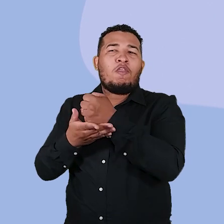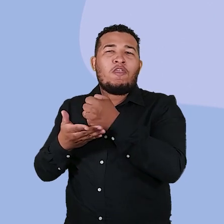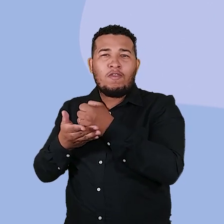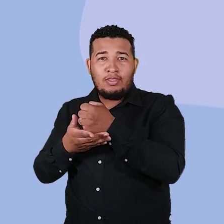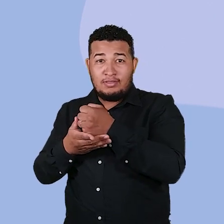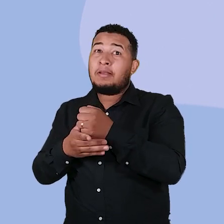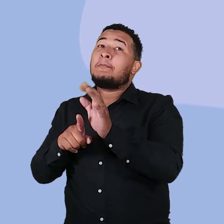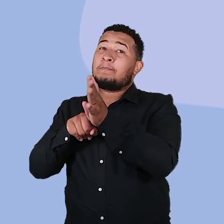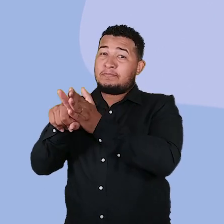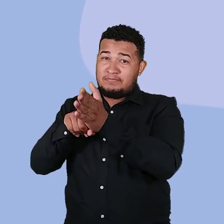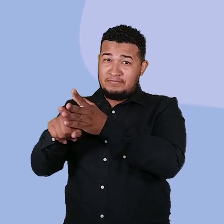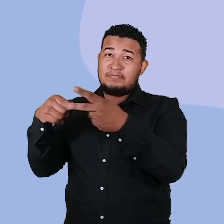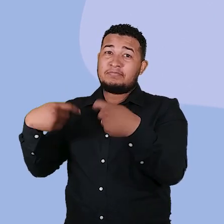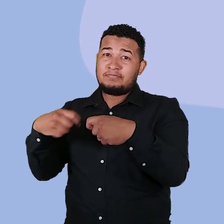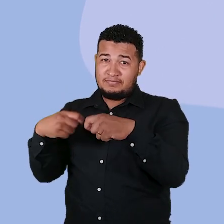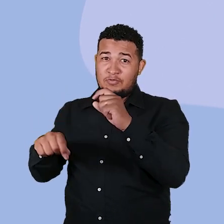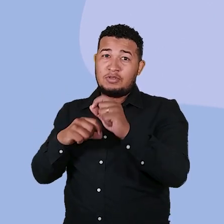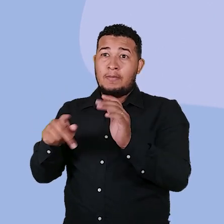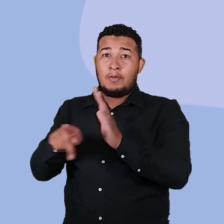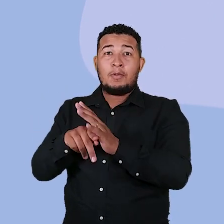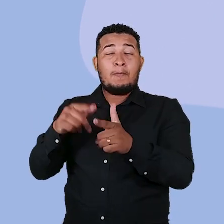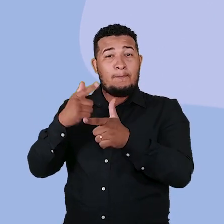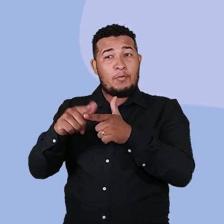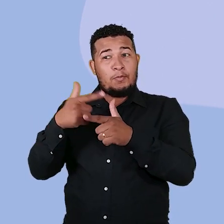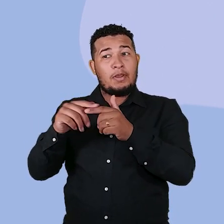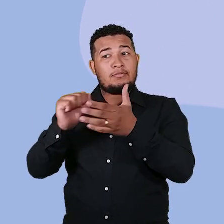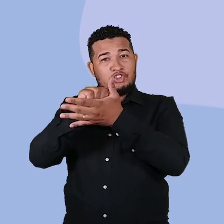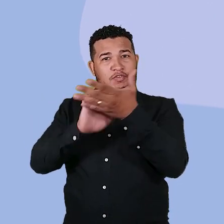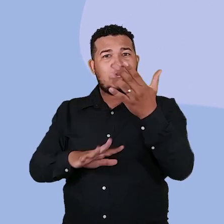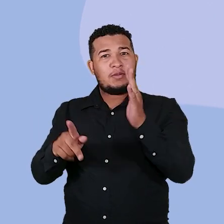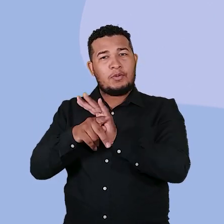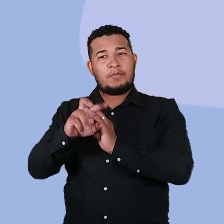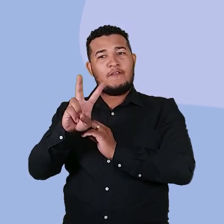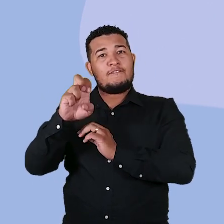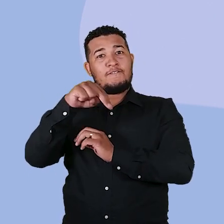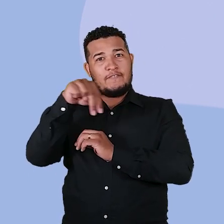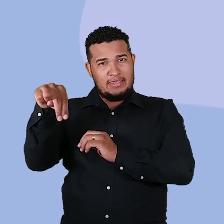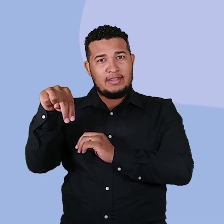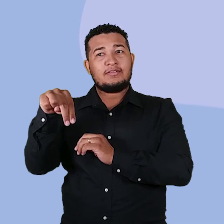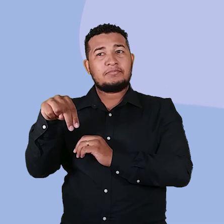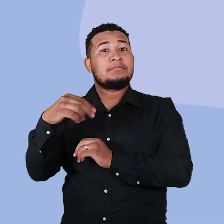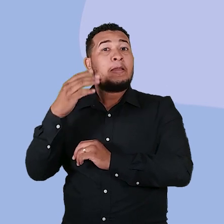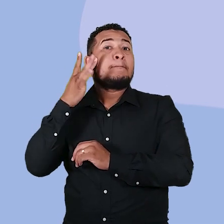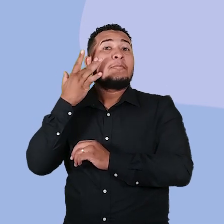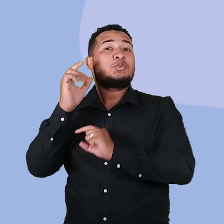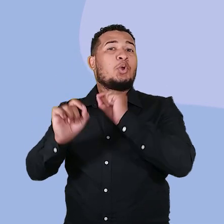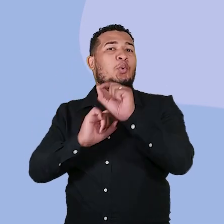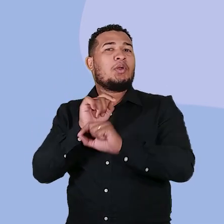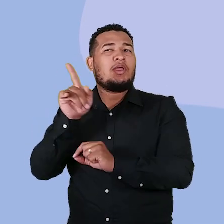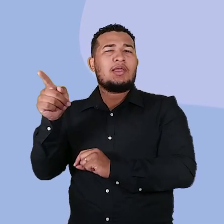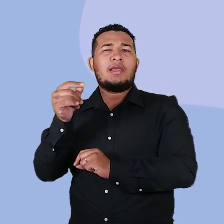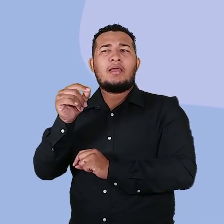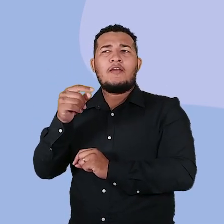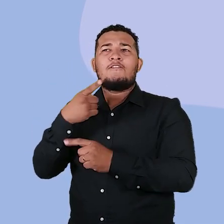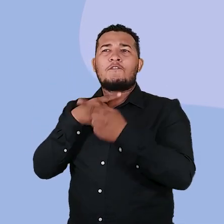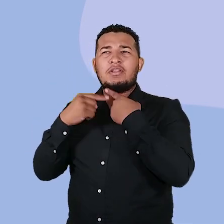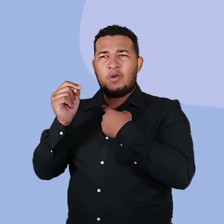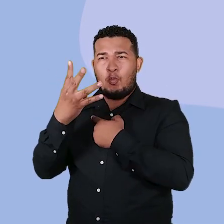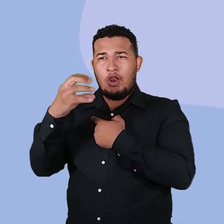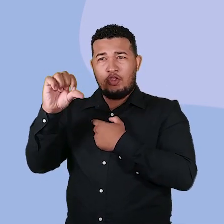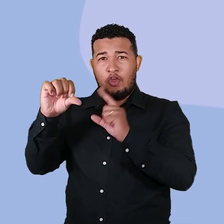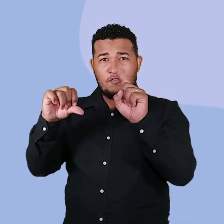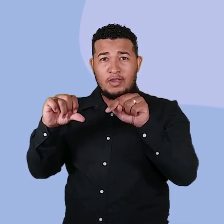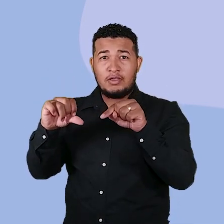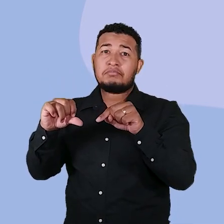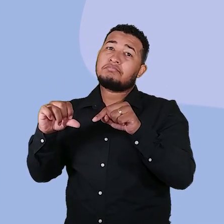tá lembrado você não tá vale pesquisar problemas com diagrama de venn você achou aqui que a quantidade que